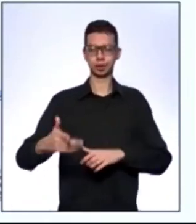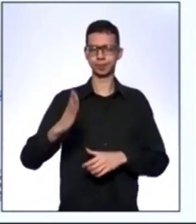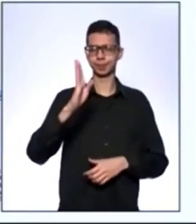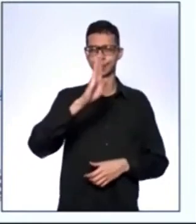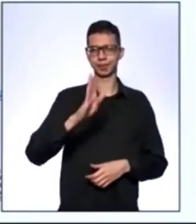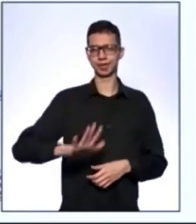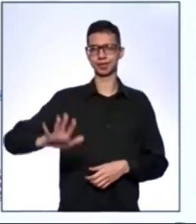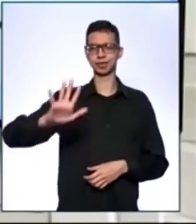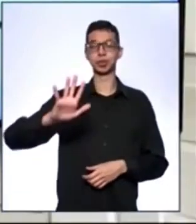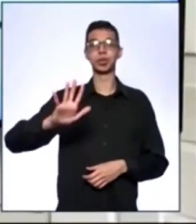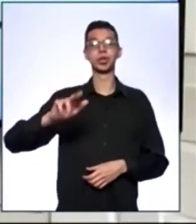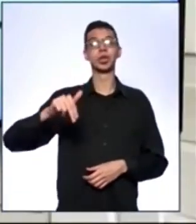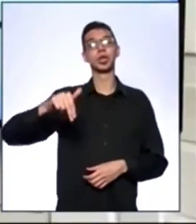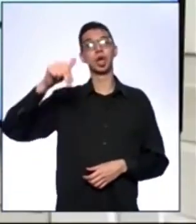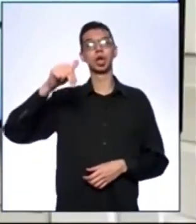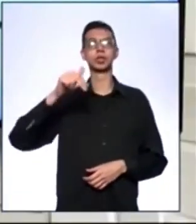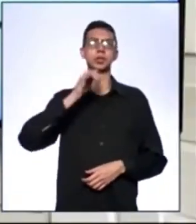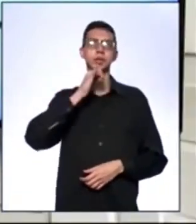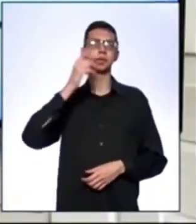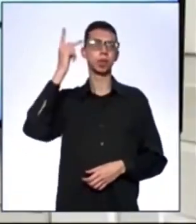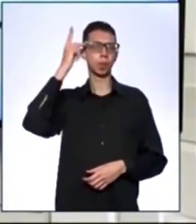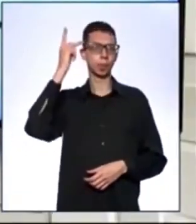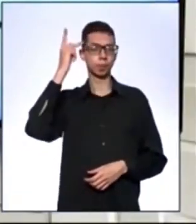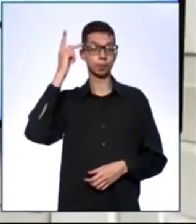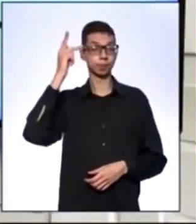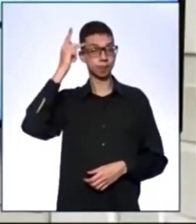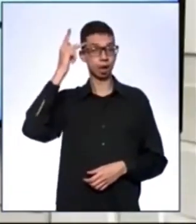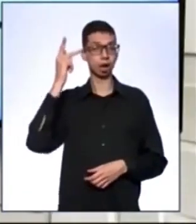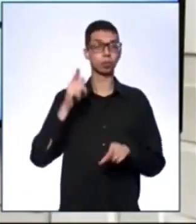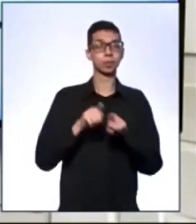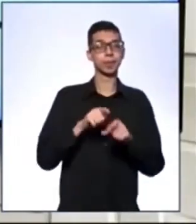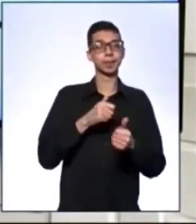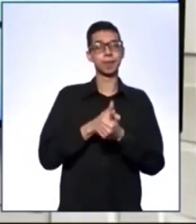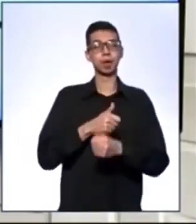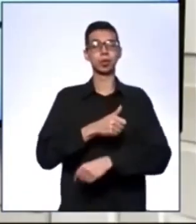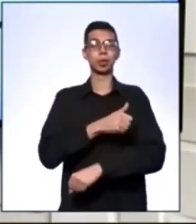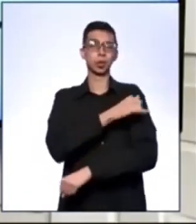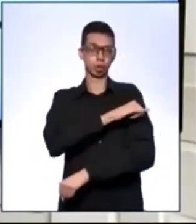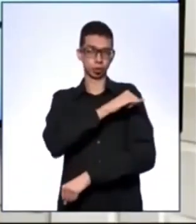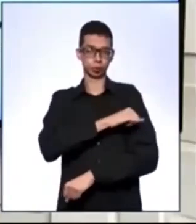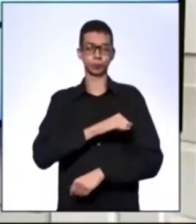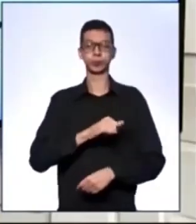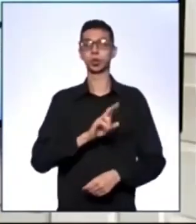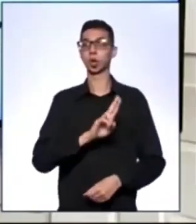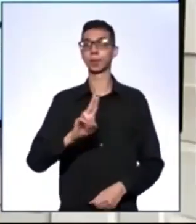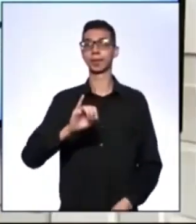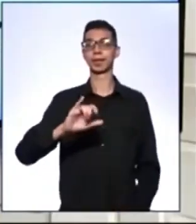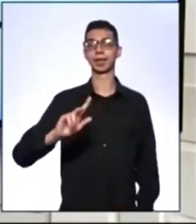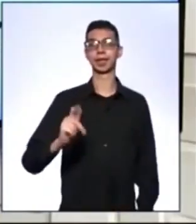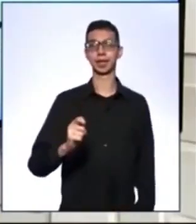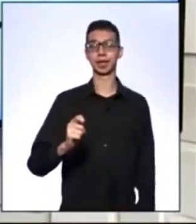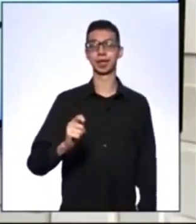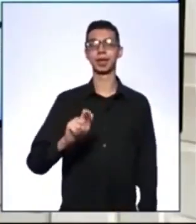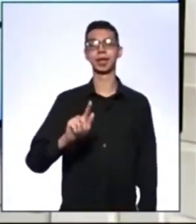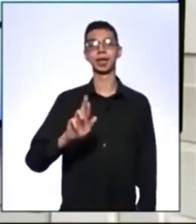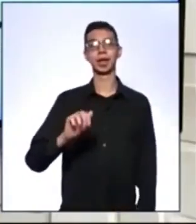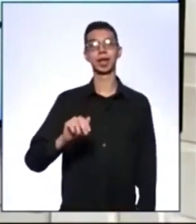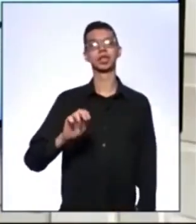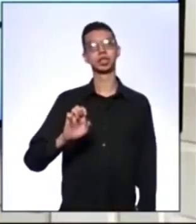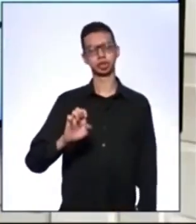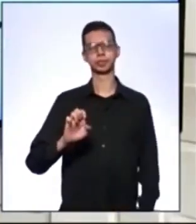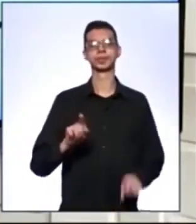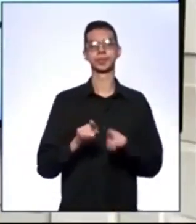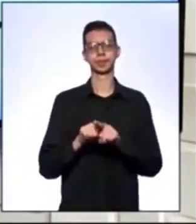de São Paulo. Tanto que Ilha Grande também, né? Junto com Paraty, é considerado patrimônio misto. E